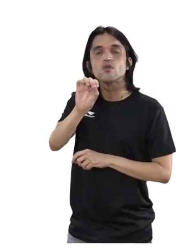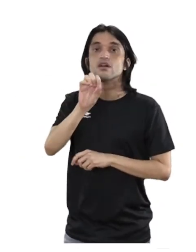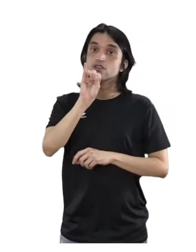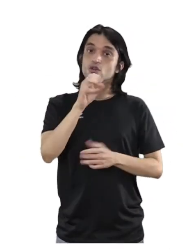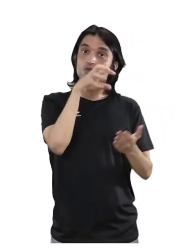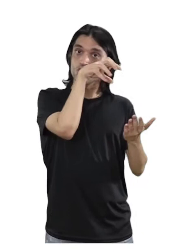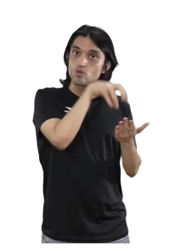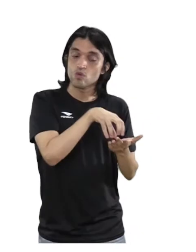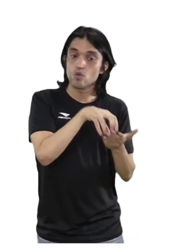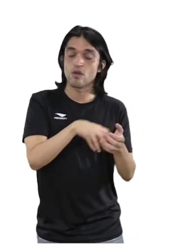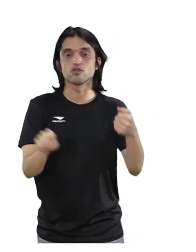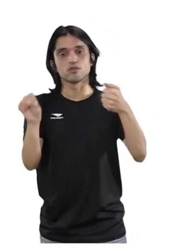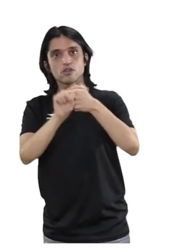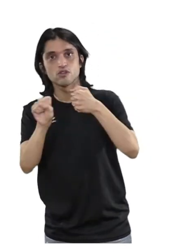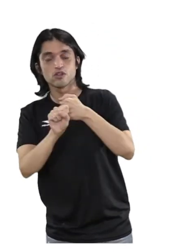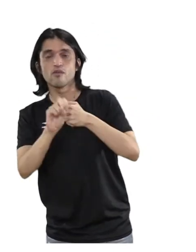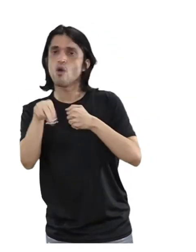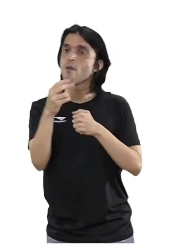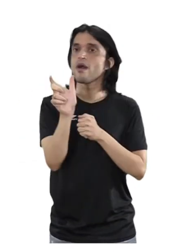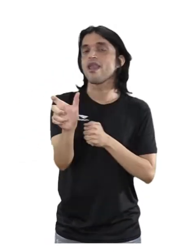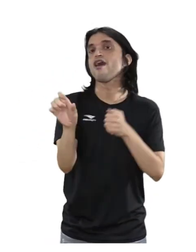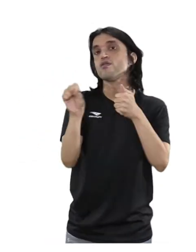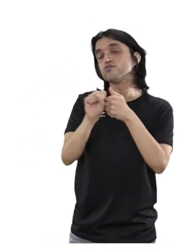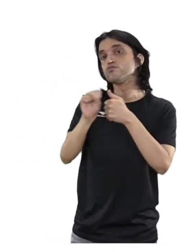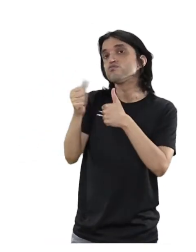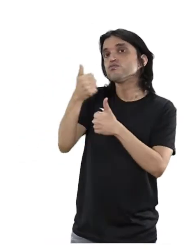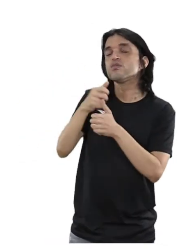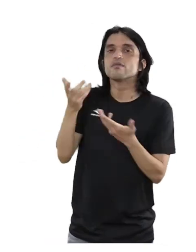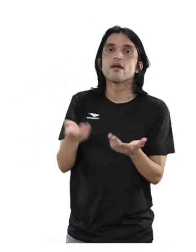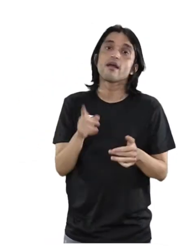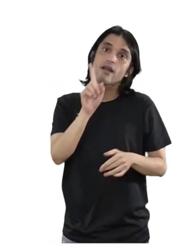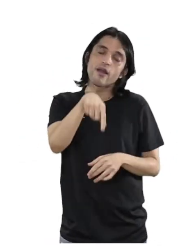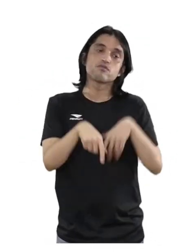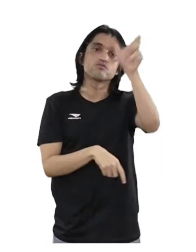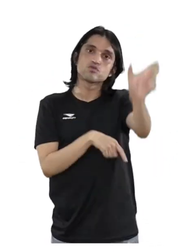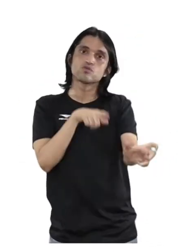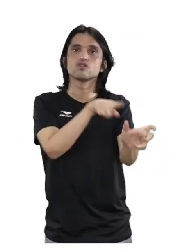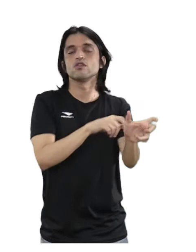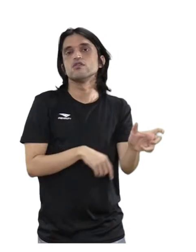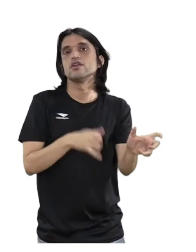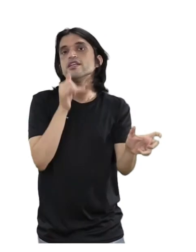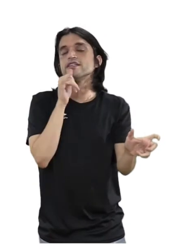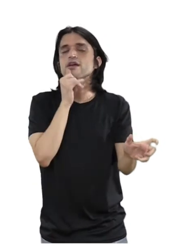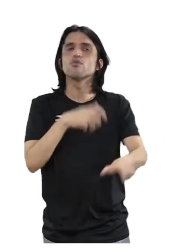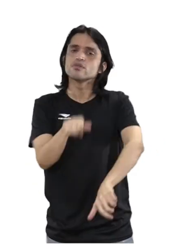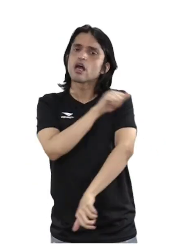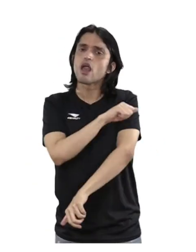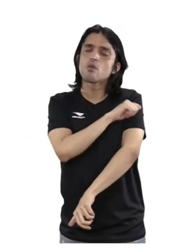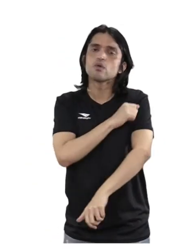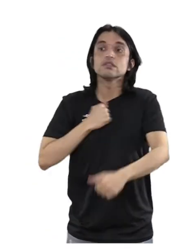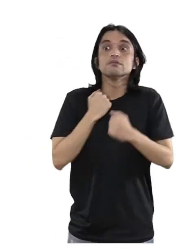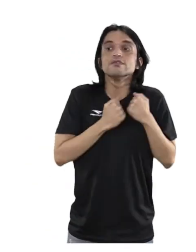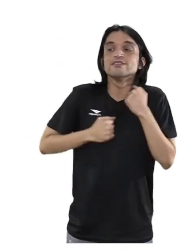palavra equivalente a um substantivo são sujeito. Exemplo, os alunos estavam ansiosos com o